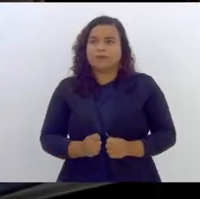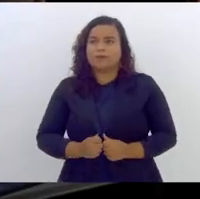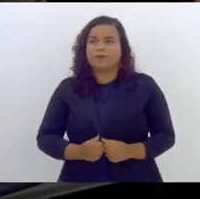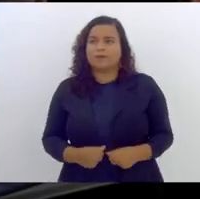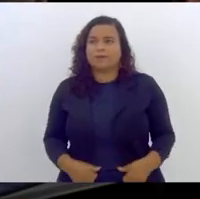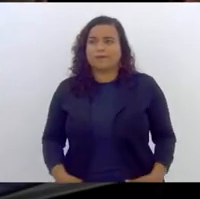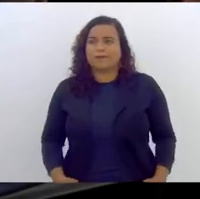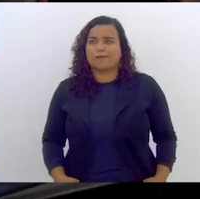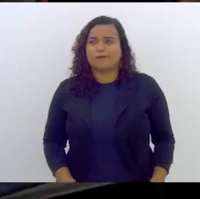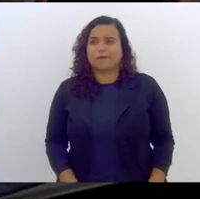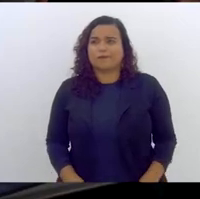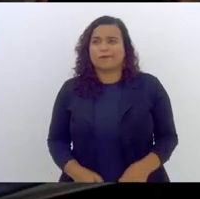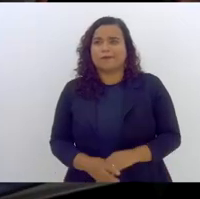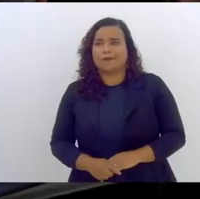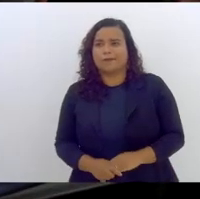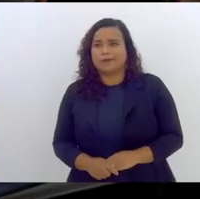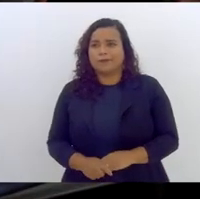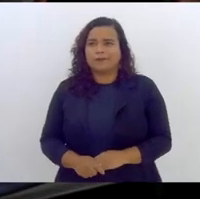foi